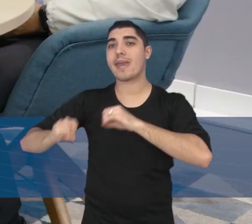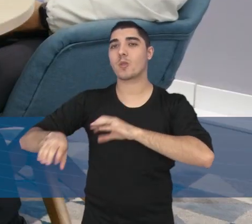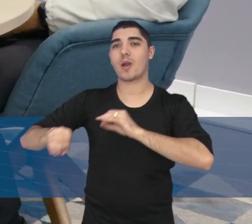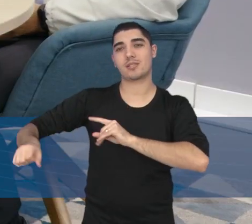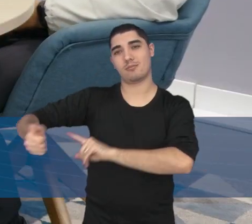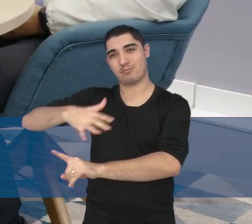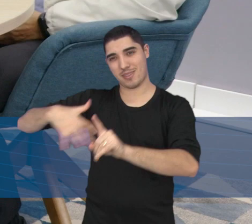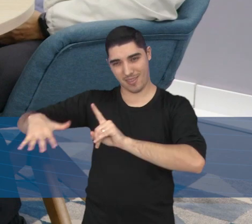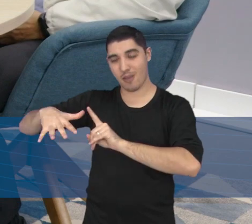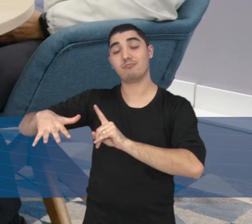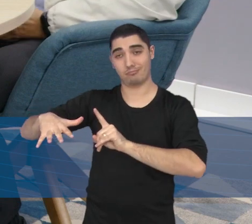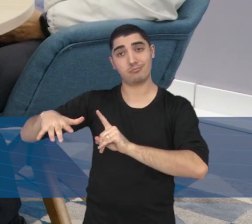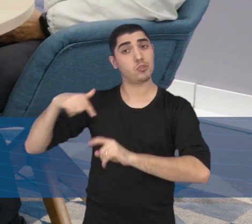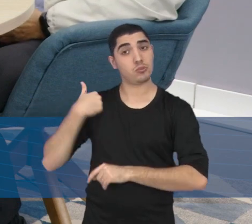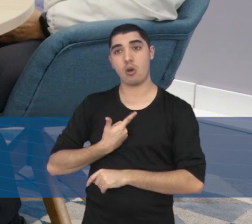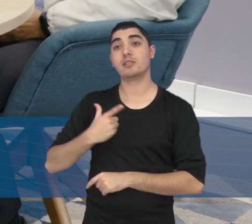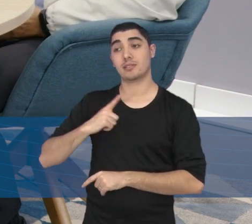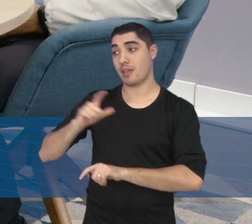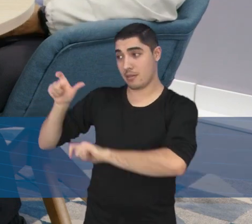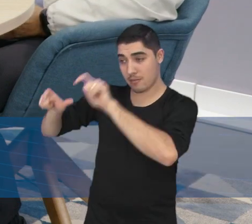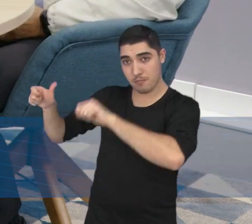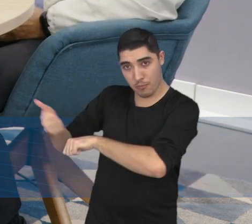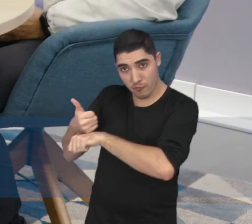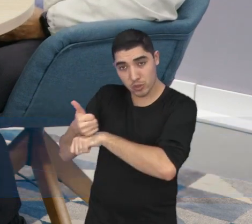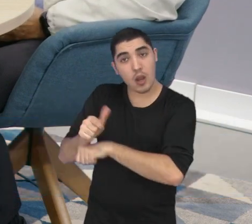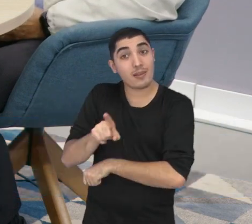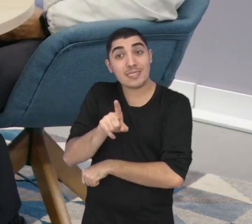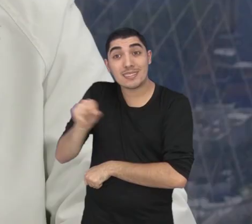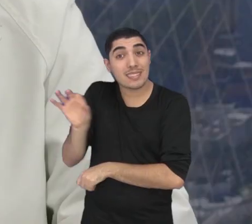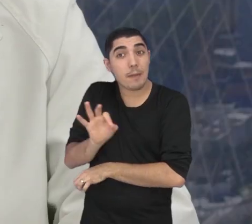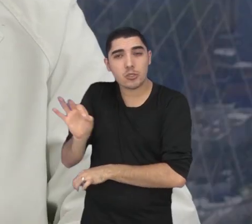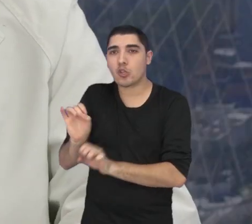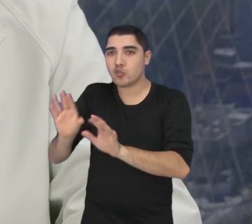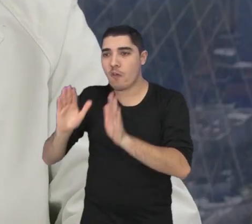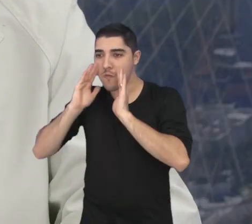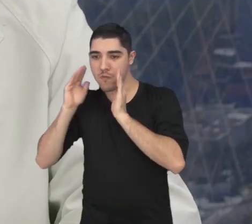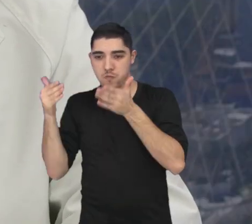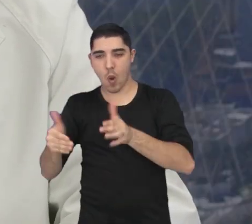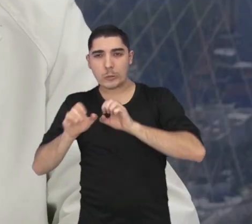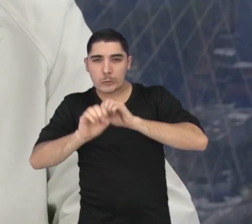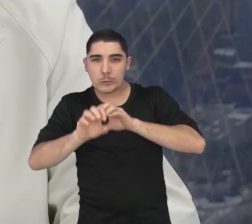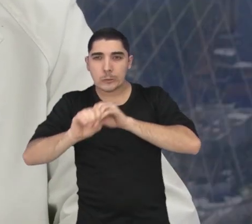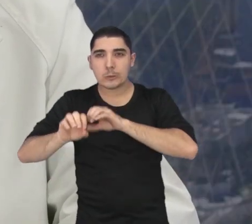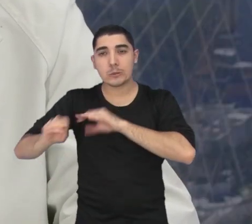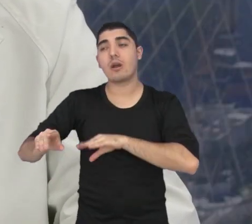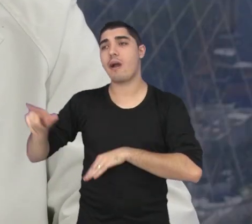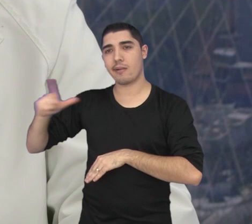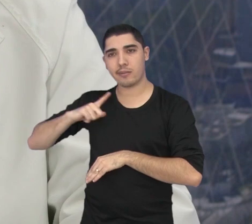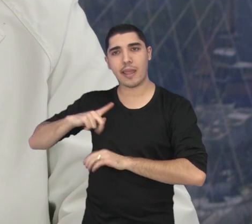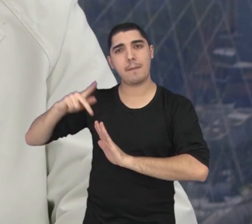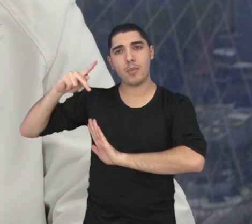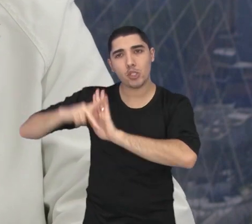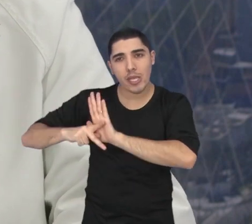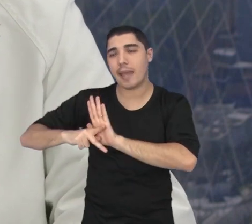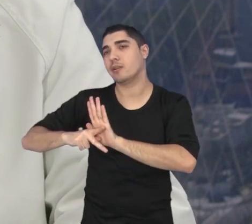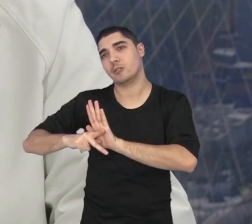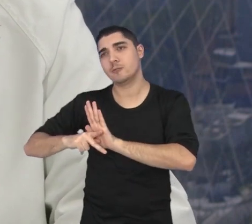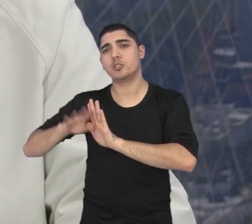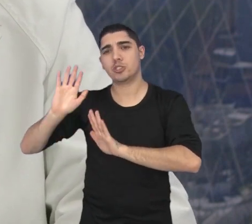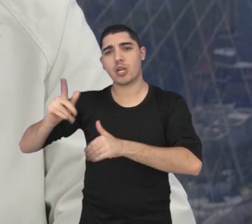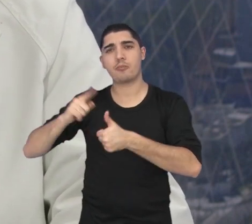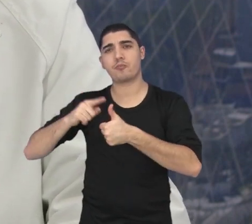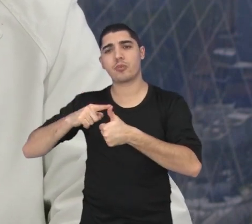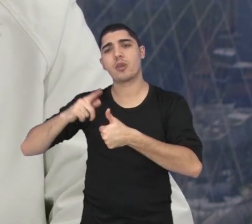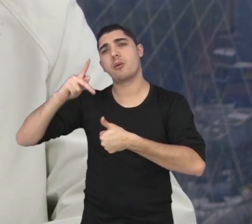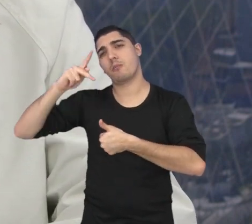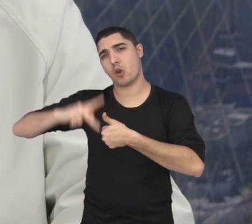pessoas lá voltadas, dedicadas 100% na educação ambiental e promovendo alguns programas, né? Nós fizemos o